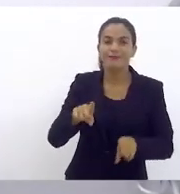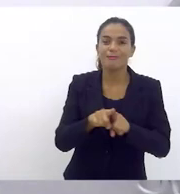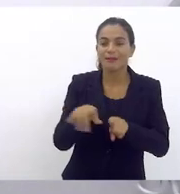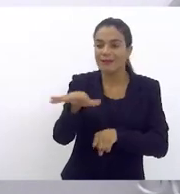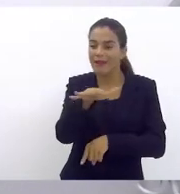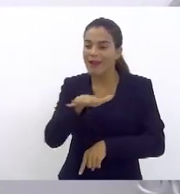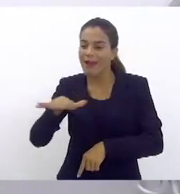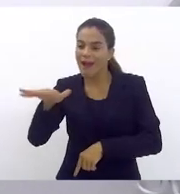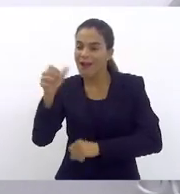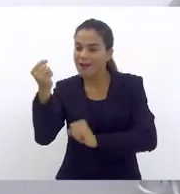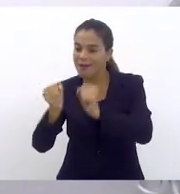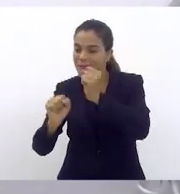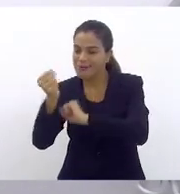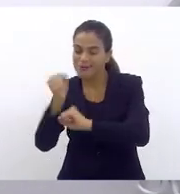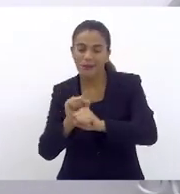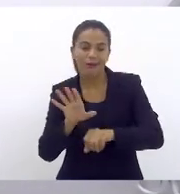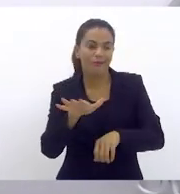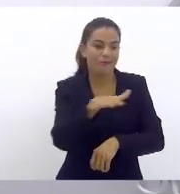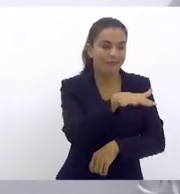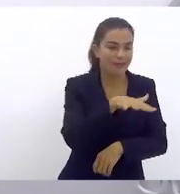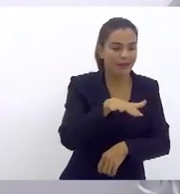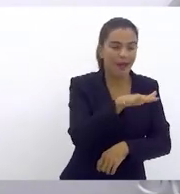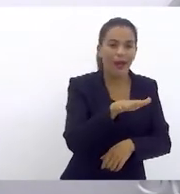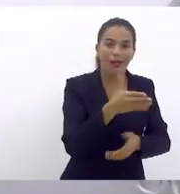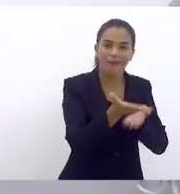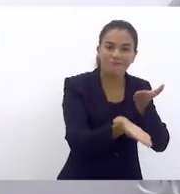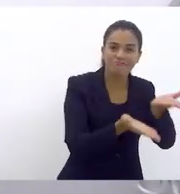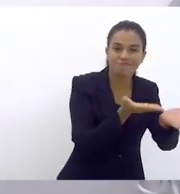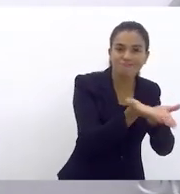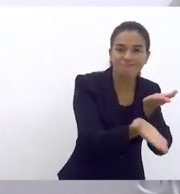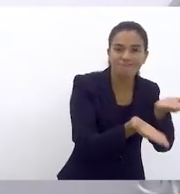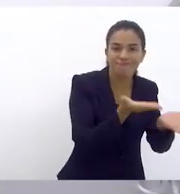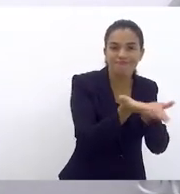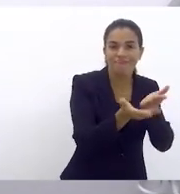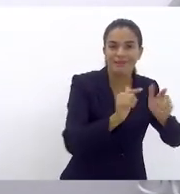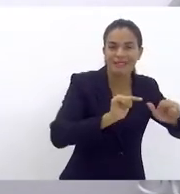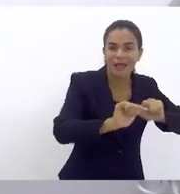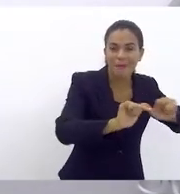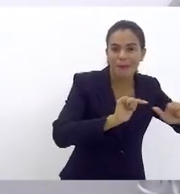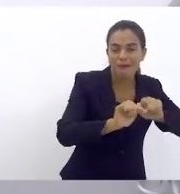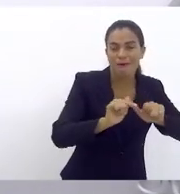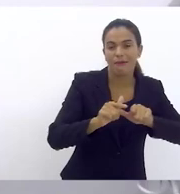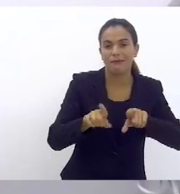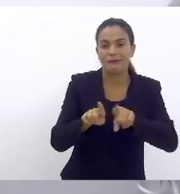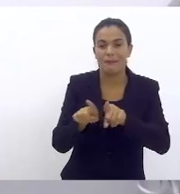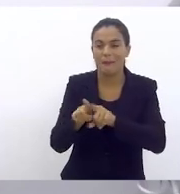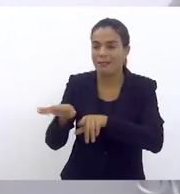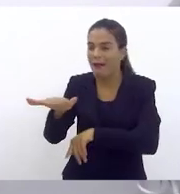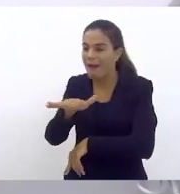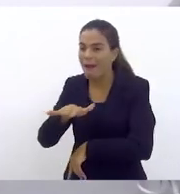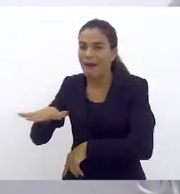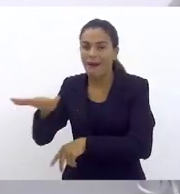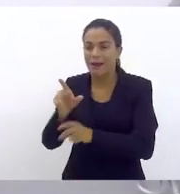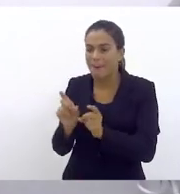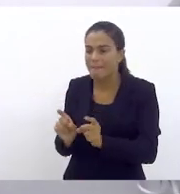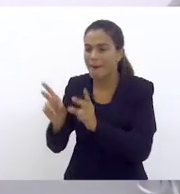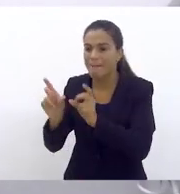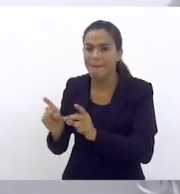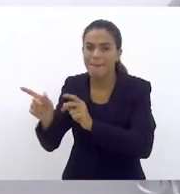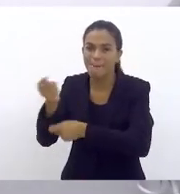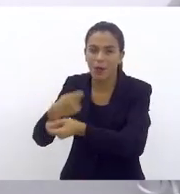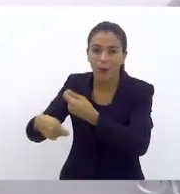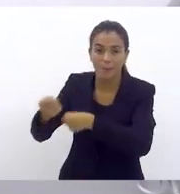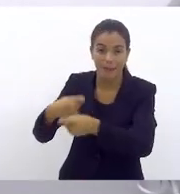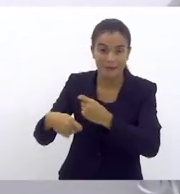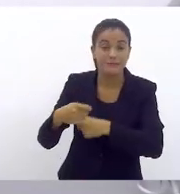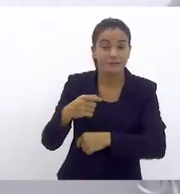na área de produção quanto na área de prestação de serviços quanto na área comercial então o Estado do